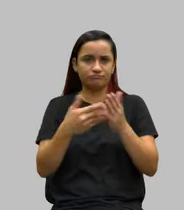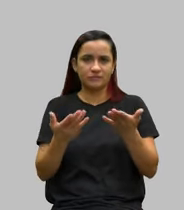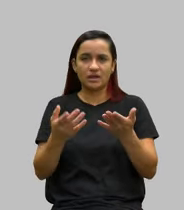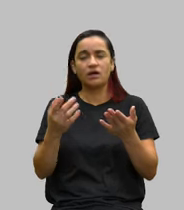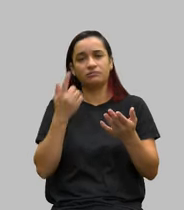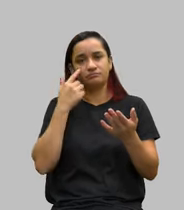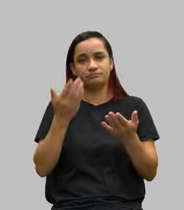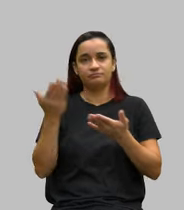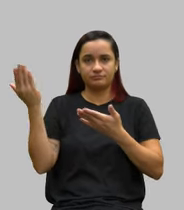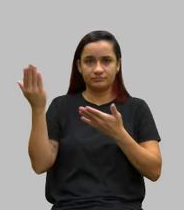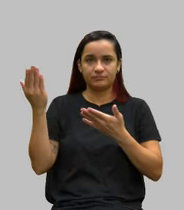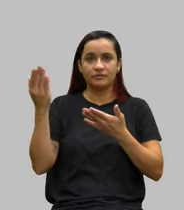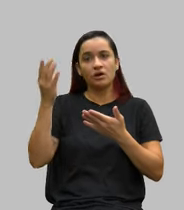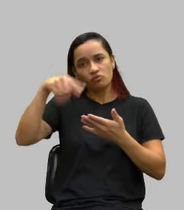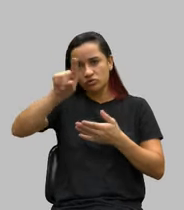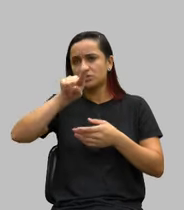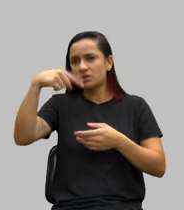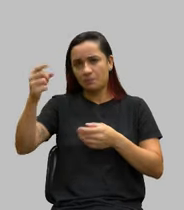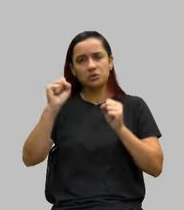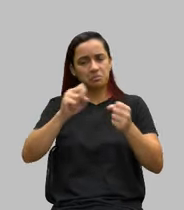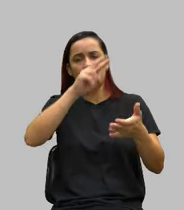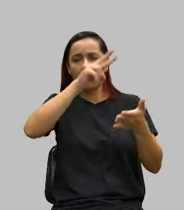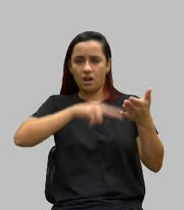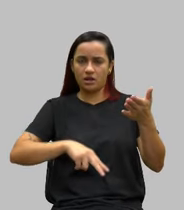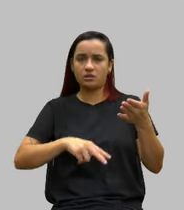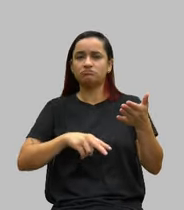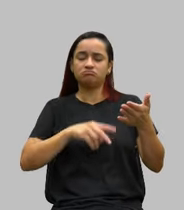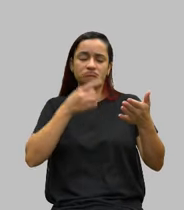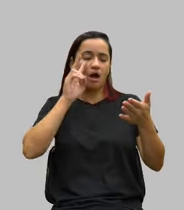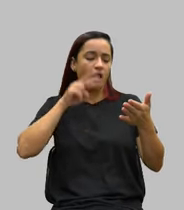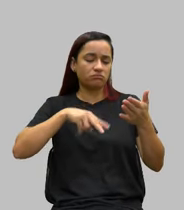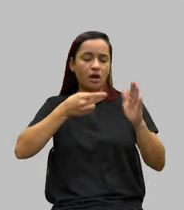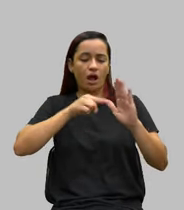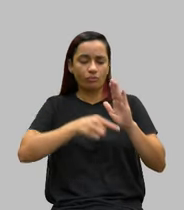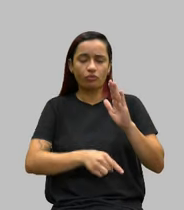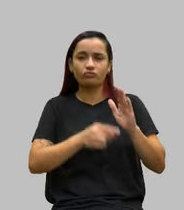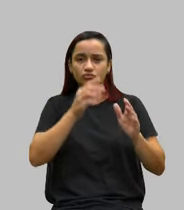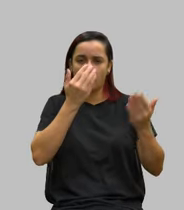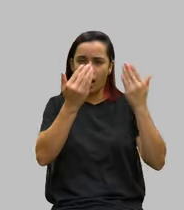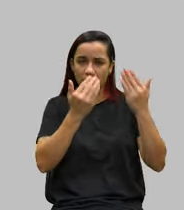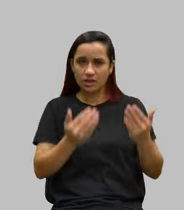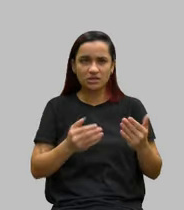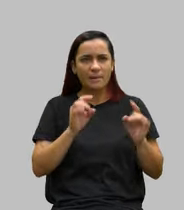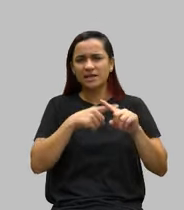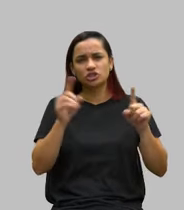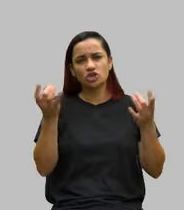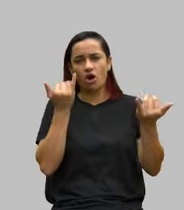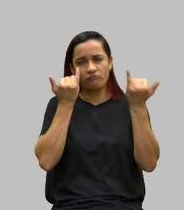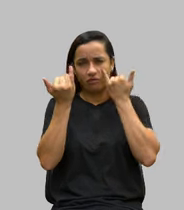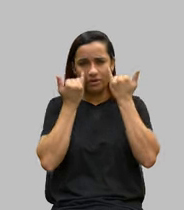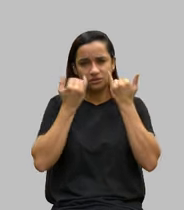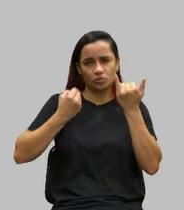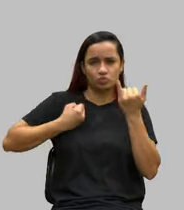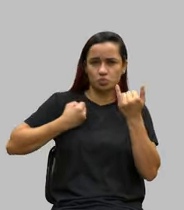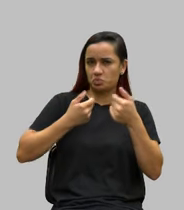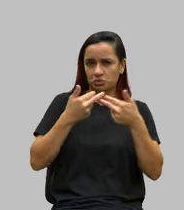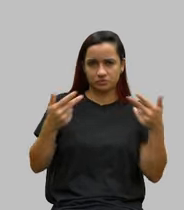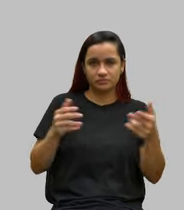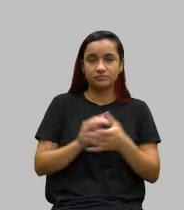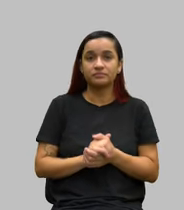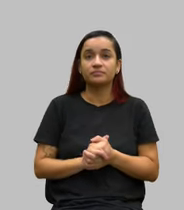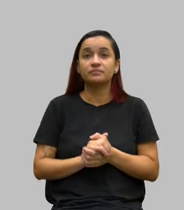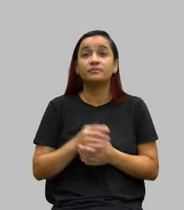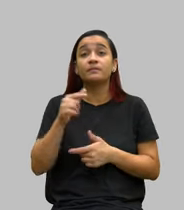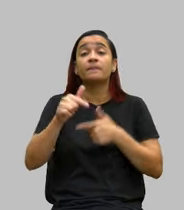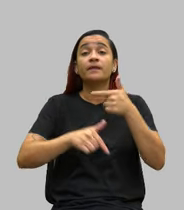dos deputados para que possam fazer uma análise mais mais aprofundada posteriormente são só dados estatísticos trabalho no sistema prisional existe existe